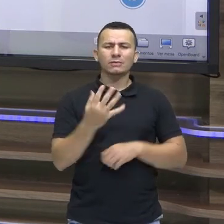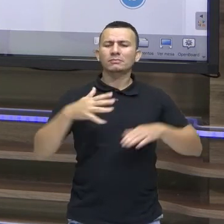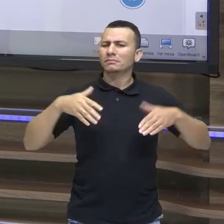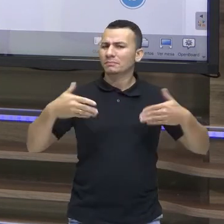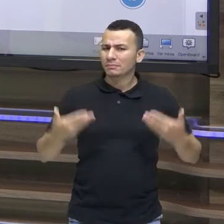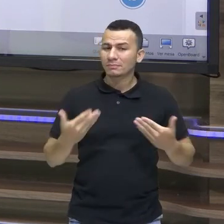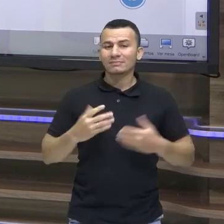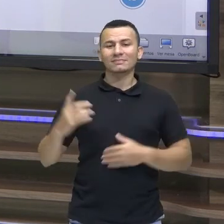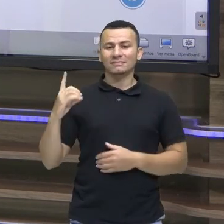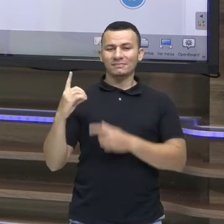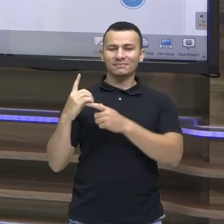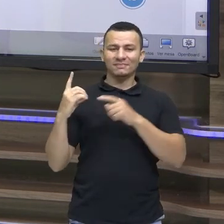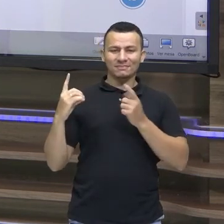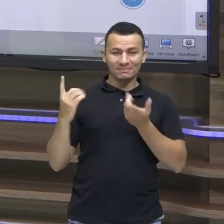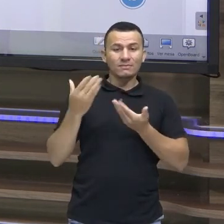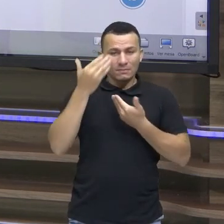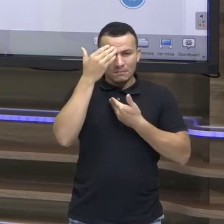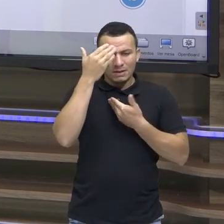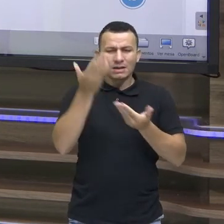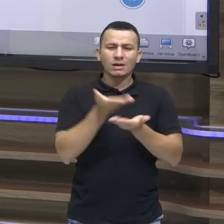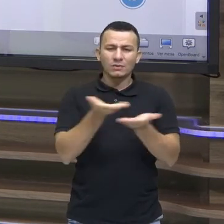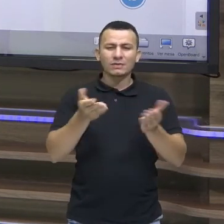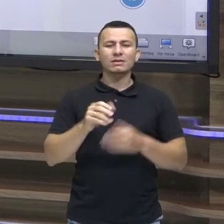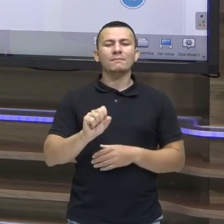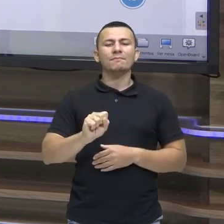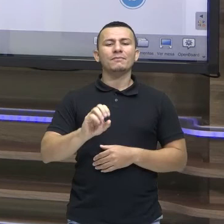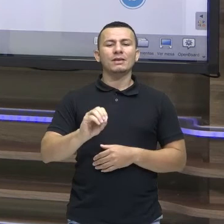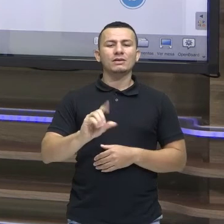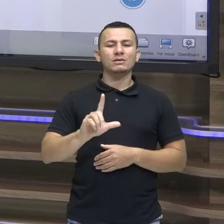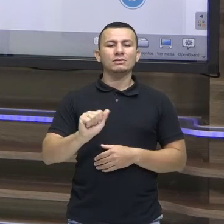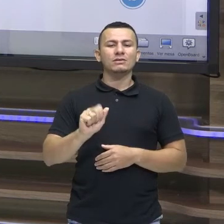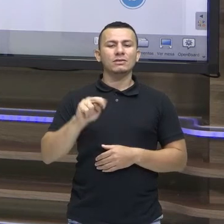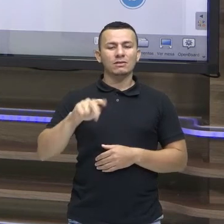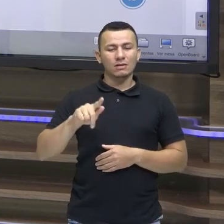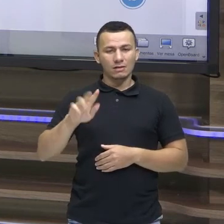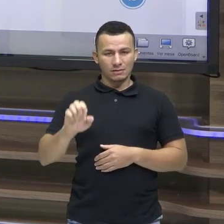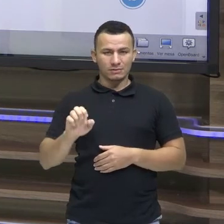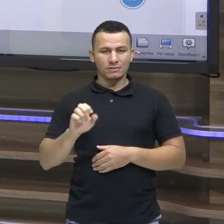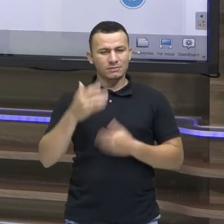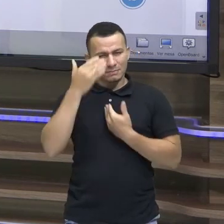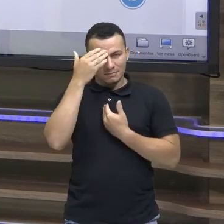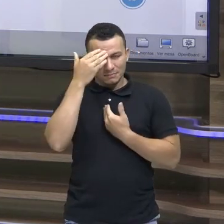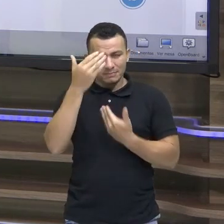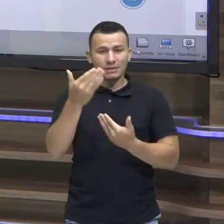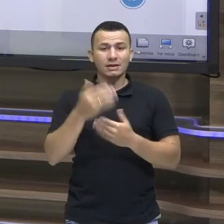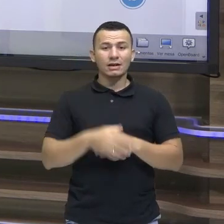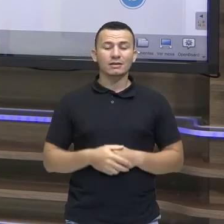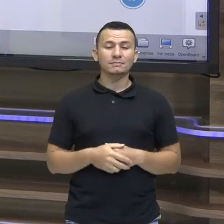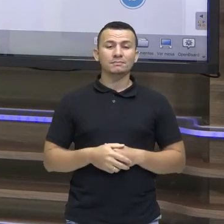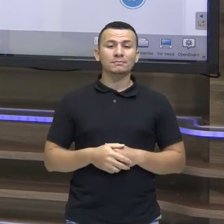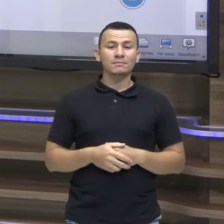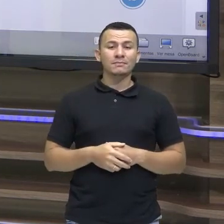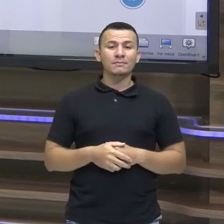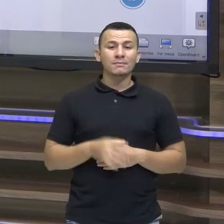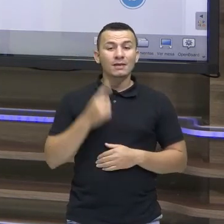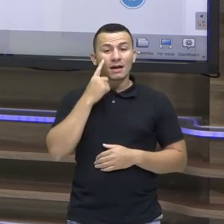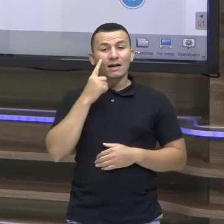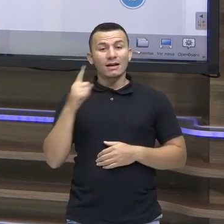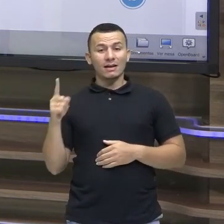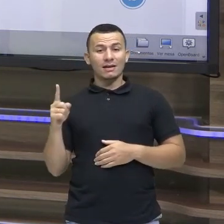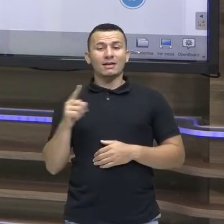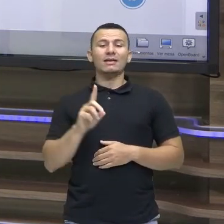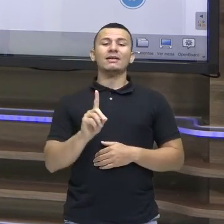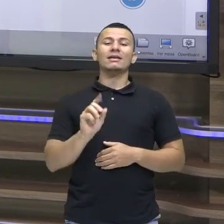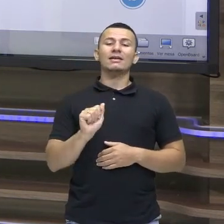resposta a letra D. Obrigada, Solange. Para você também, meu amor. Quem mais? Ai, Daniel, que bom,